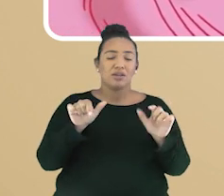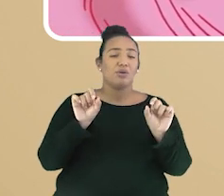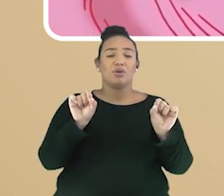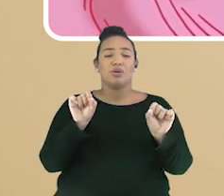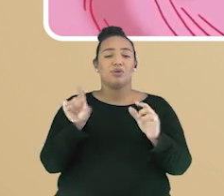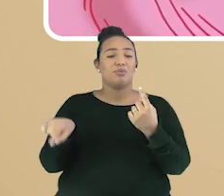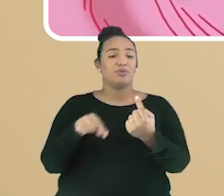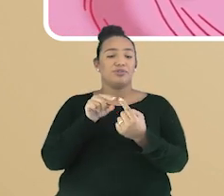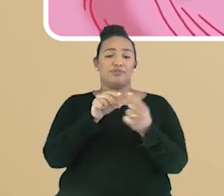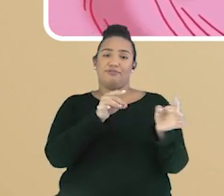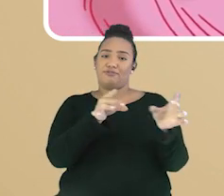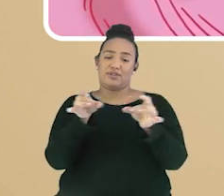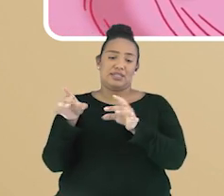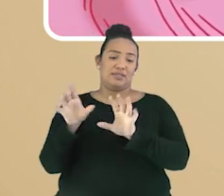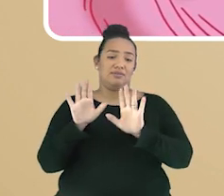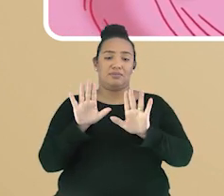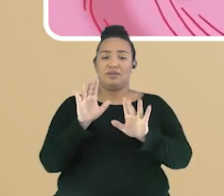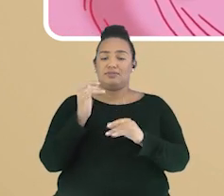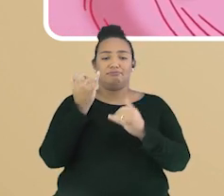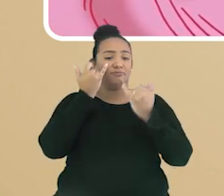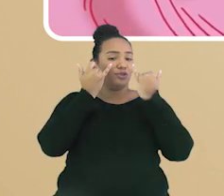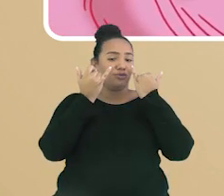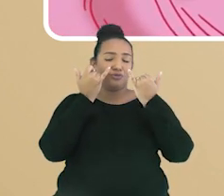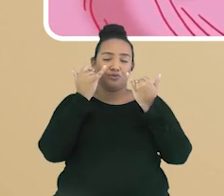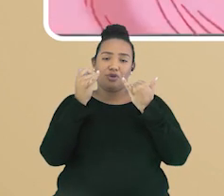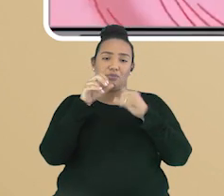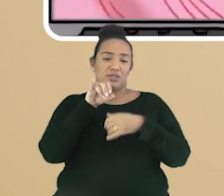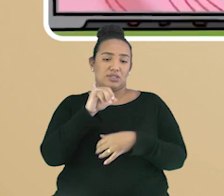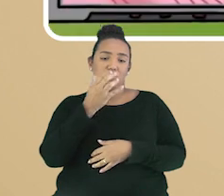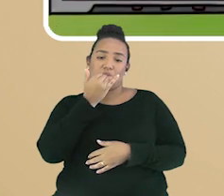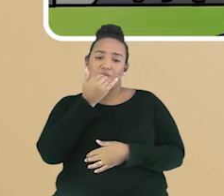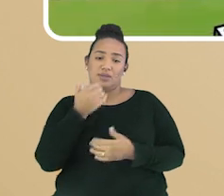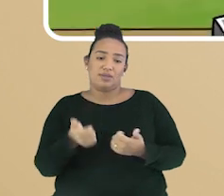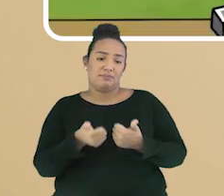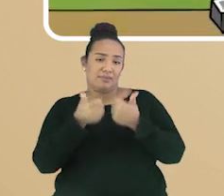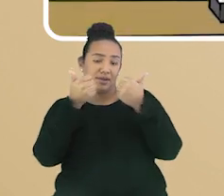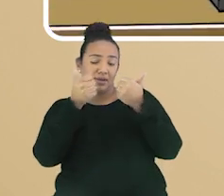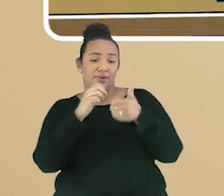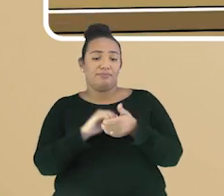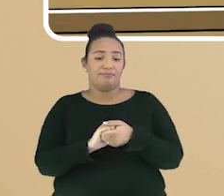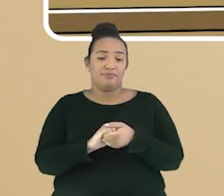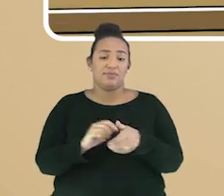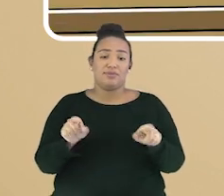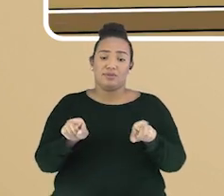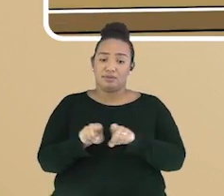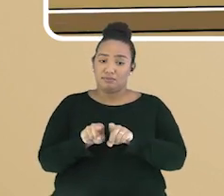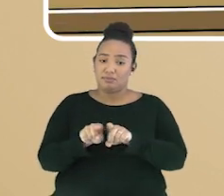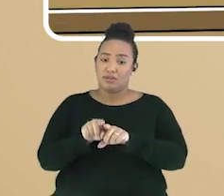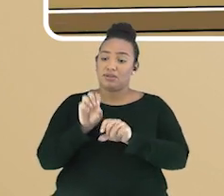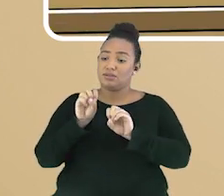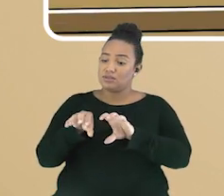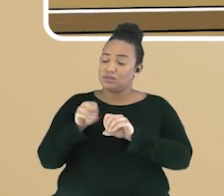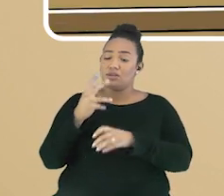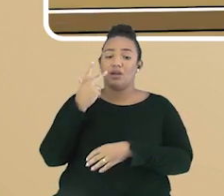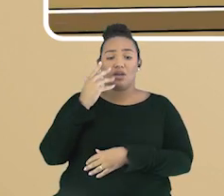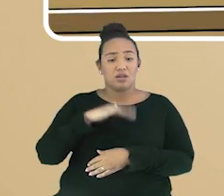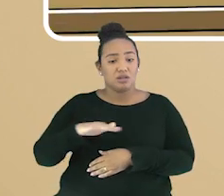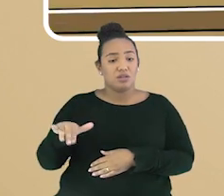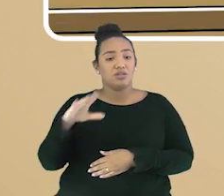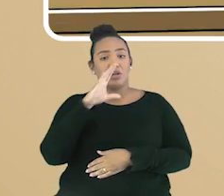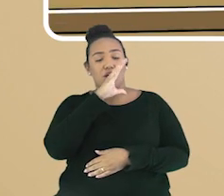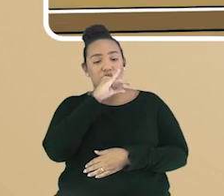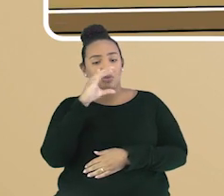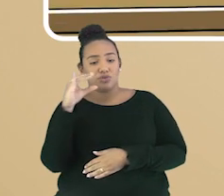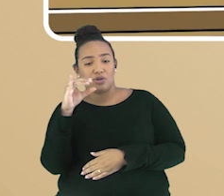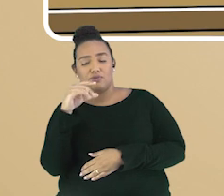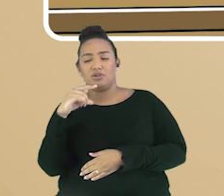e não informar ou educar o consumidor. Estimule as crianças e os jovens a desenvolverem um olhar crítico